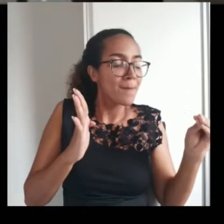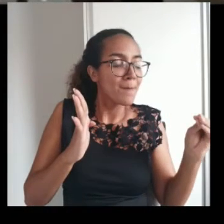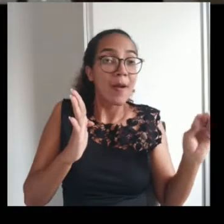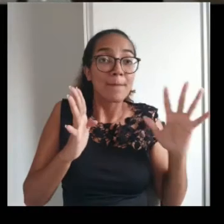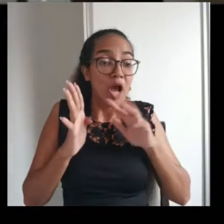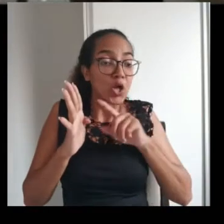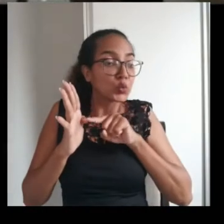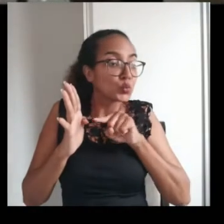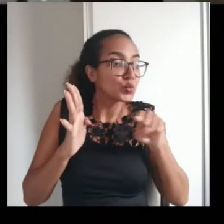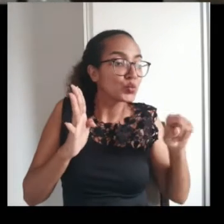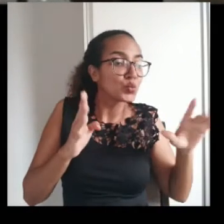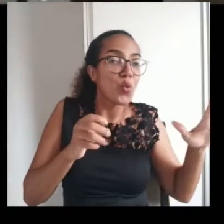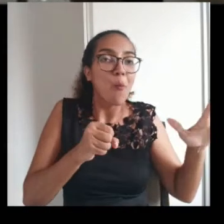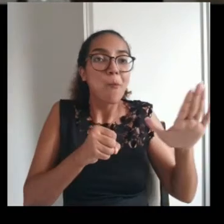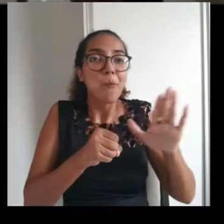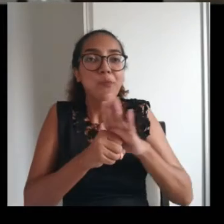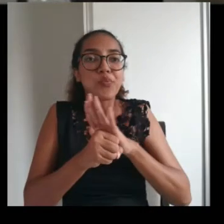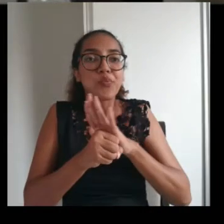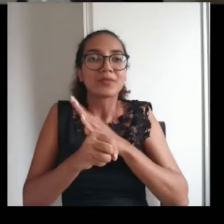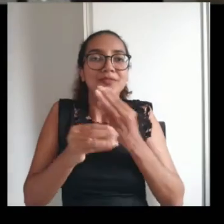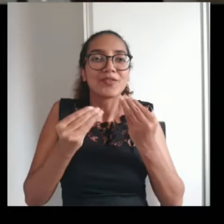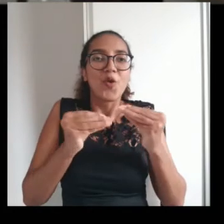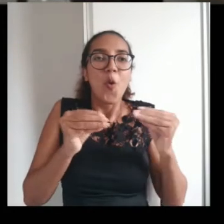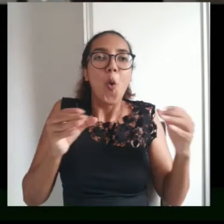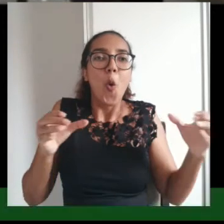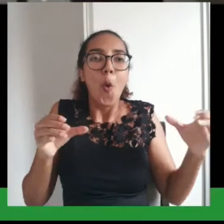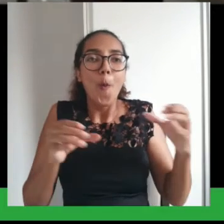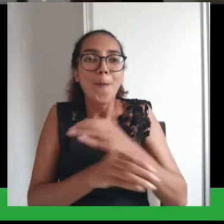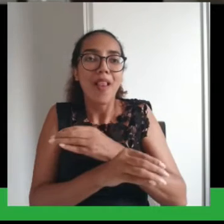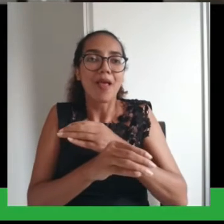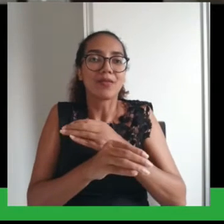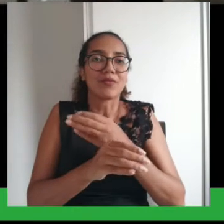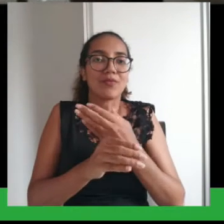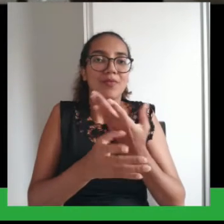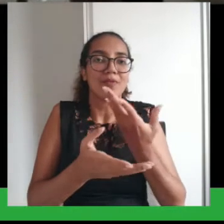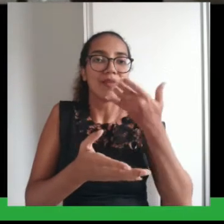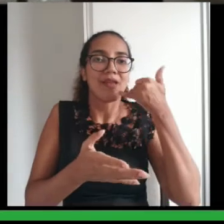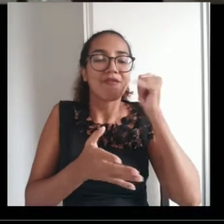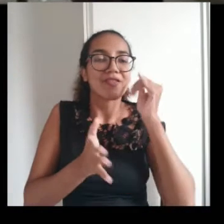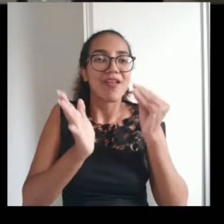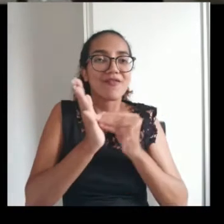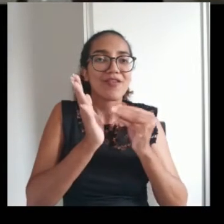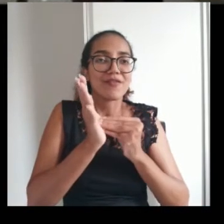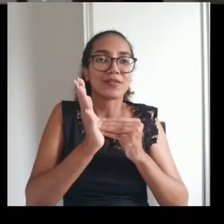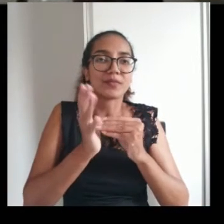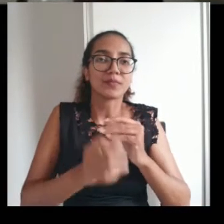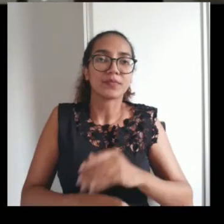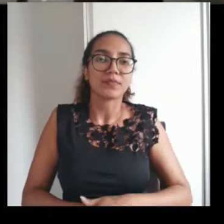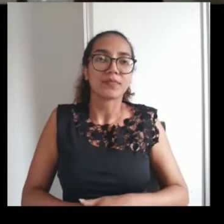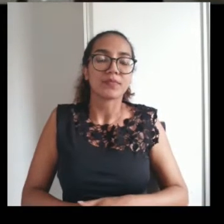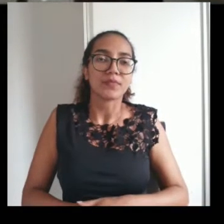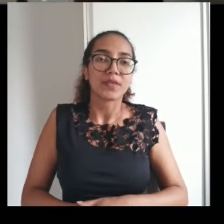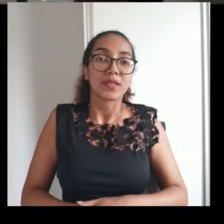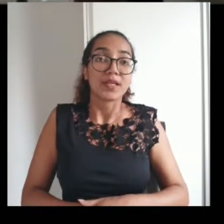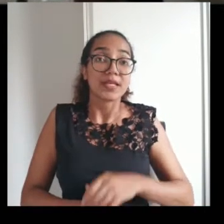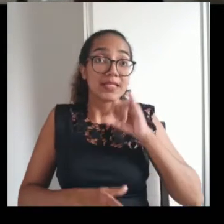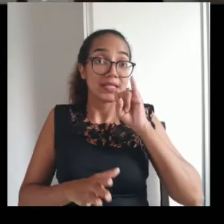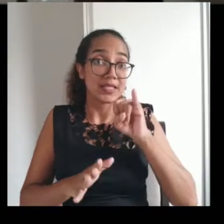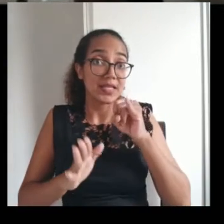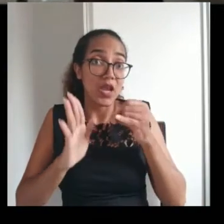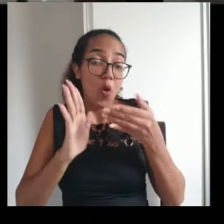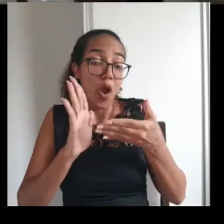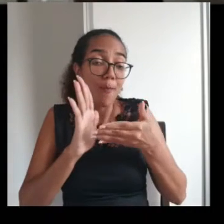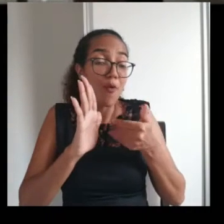E se a posição próxima estiver apontando para cá, aqui vai estar vazio, né? E se eu remover uma conta daqui, por